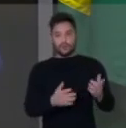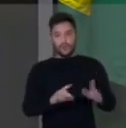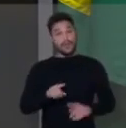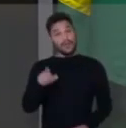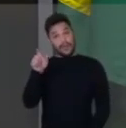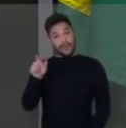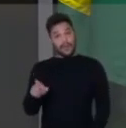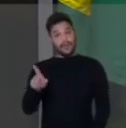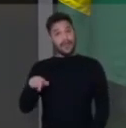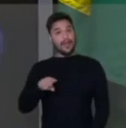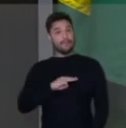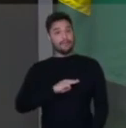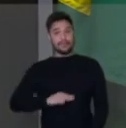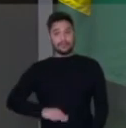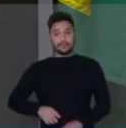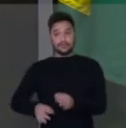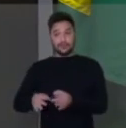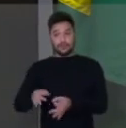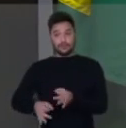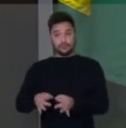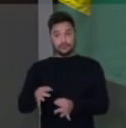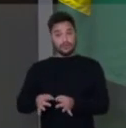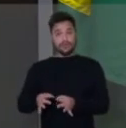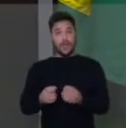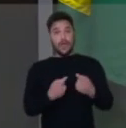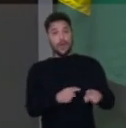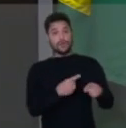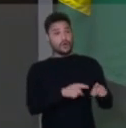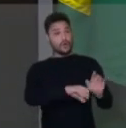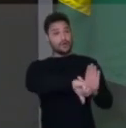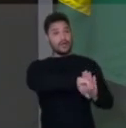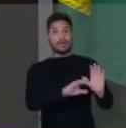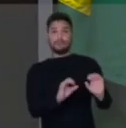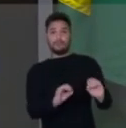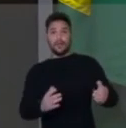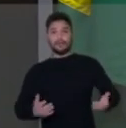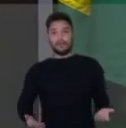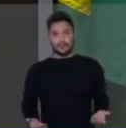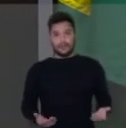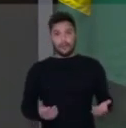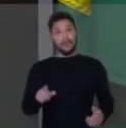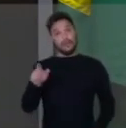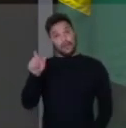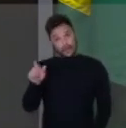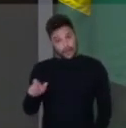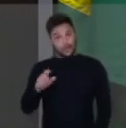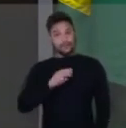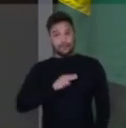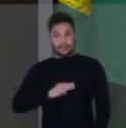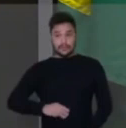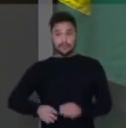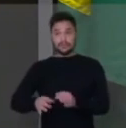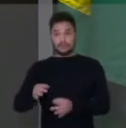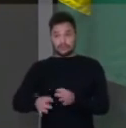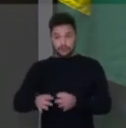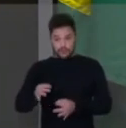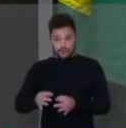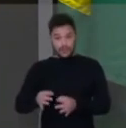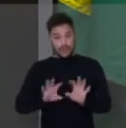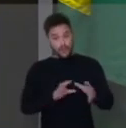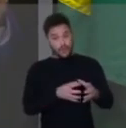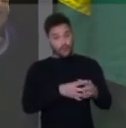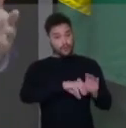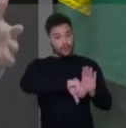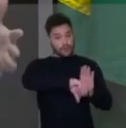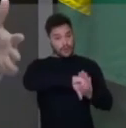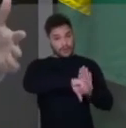da Justiça que nada combate o crime organizado. Inclusive, é um ministro da Justiça que o crime organizado não